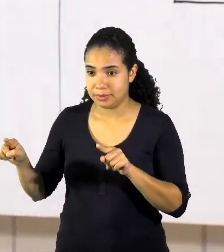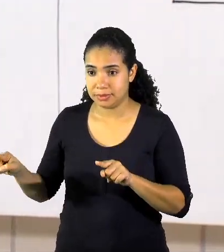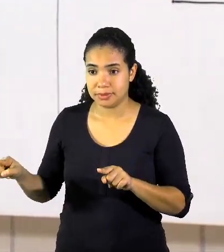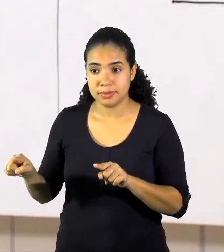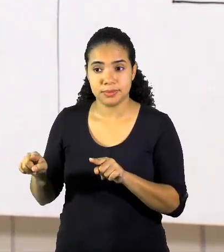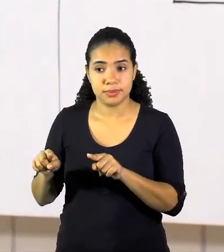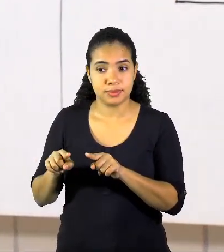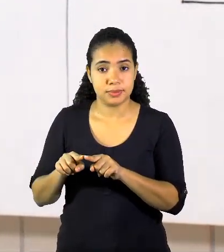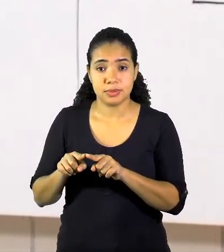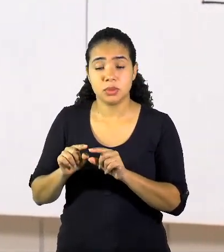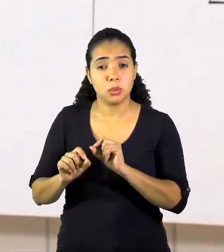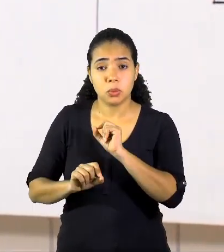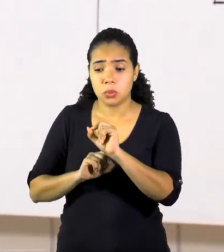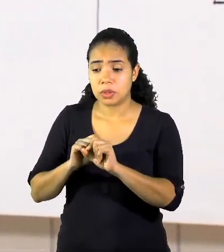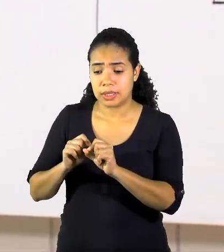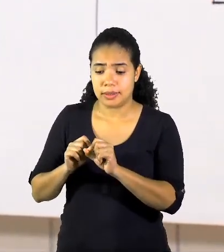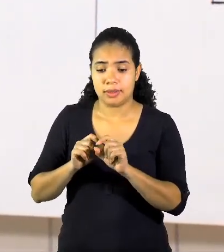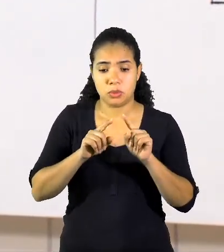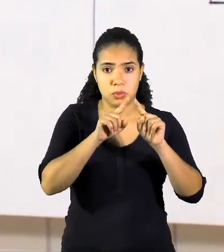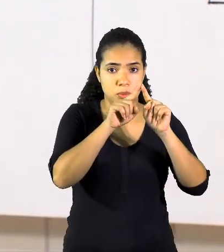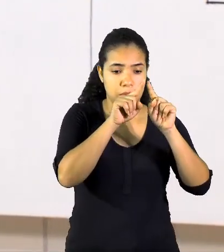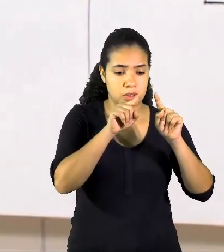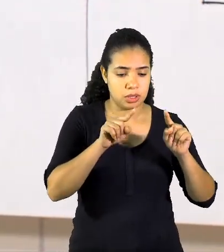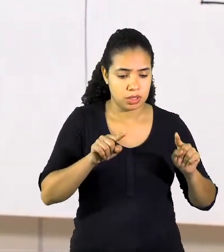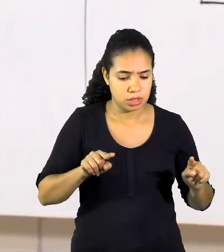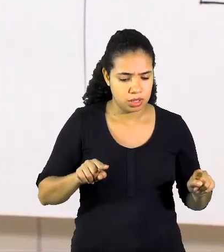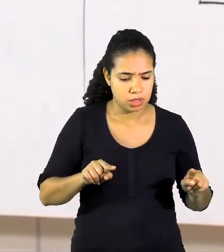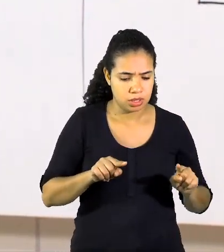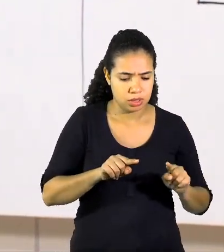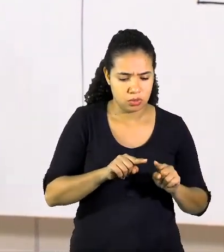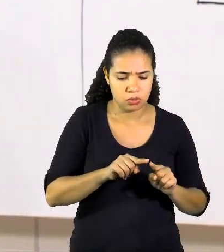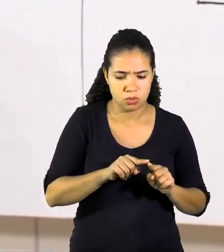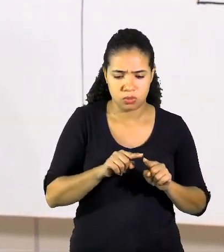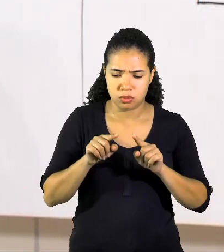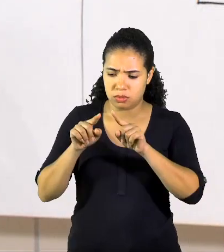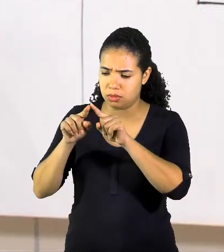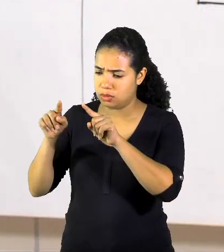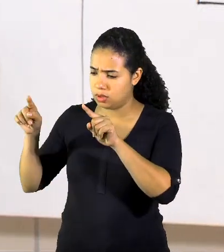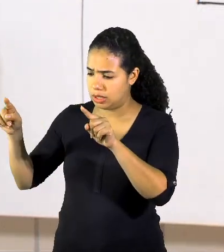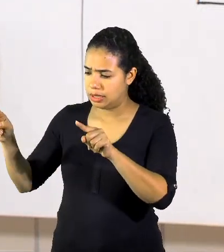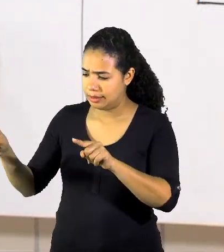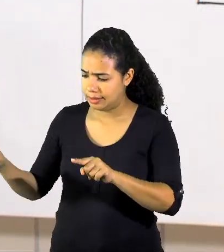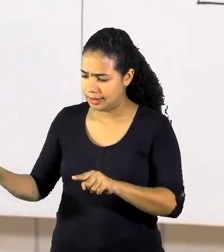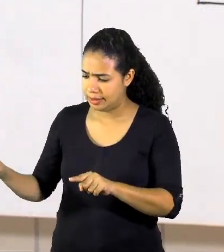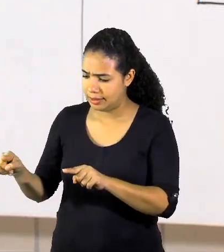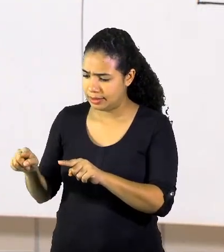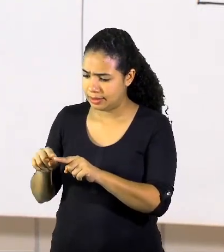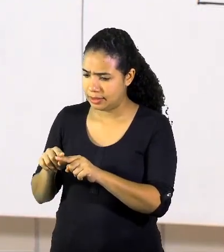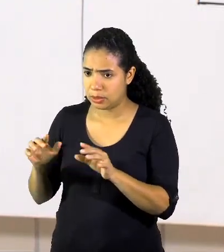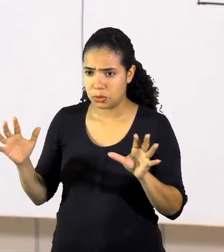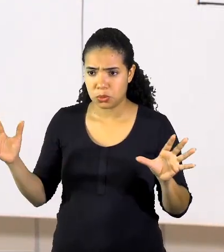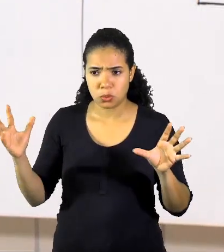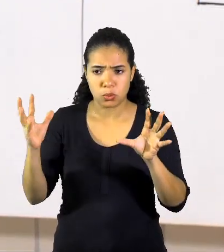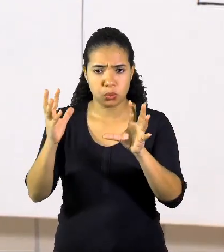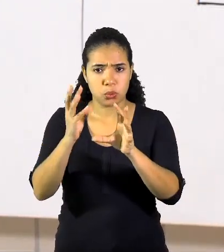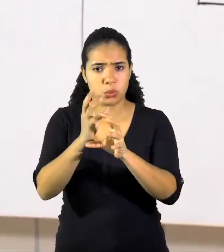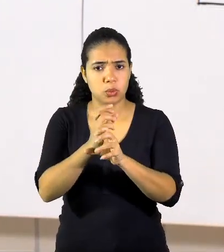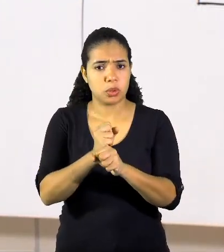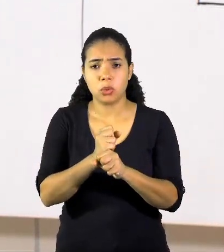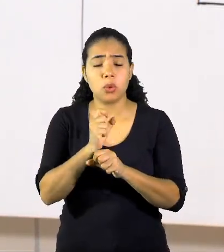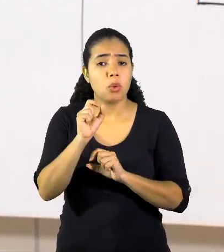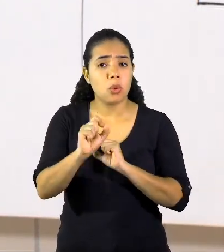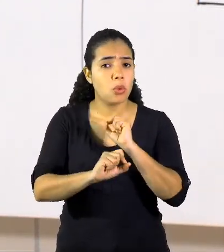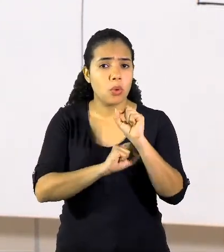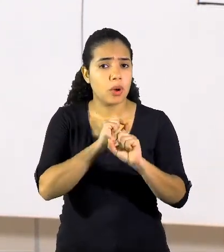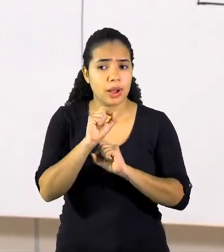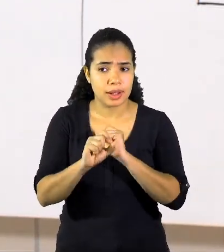que, que vai ser um triângulo retângulo? Vou desenhar aqui. Esse símbolo, lembro a vocês, que é o